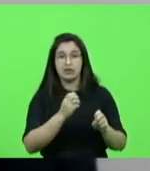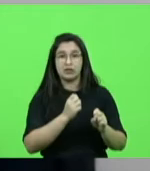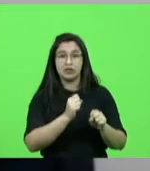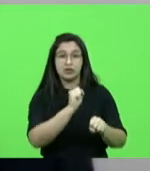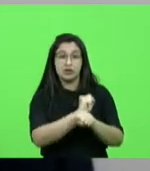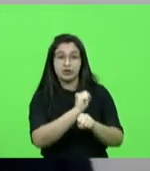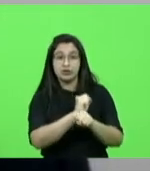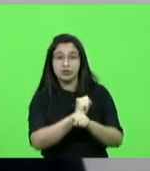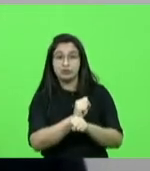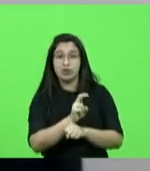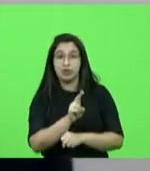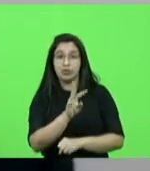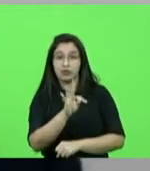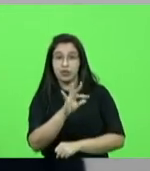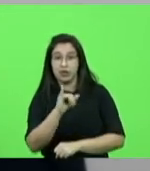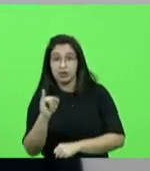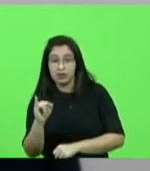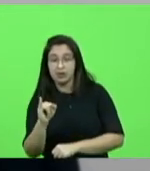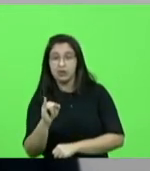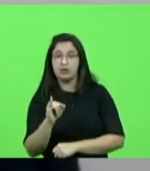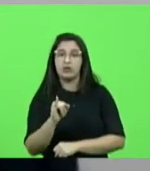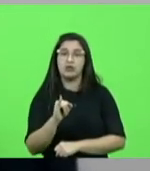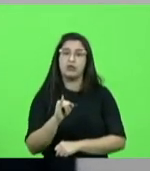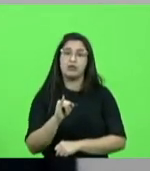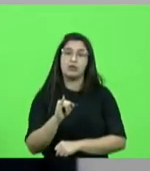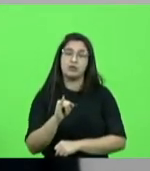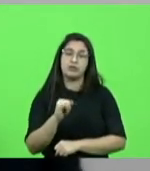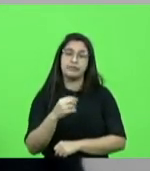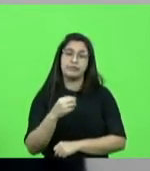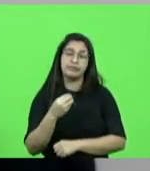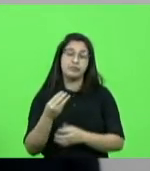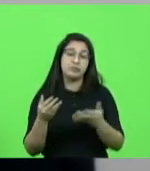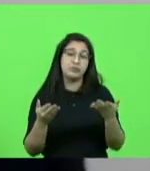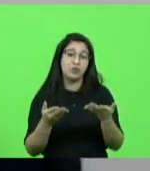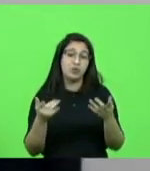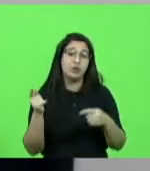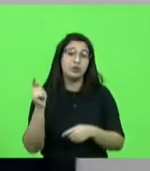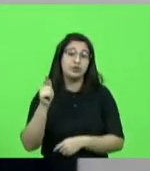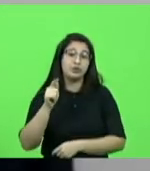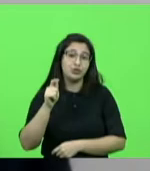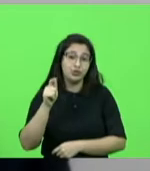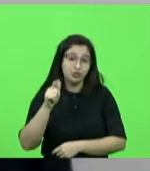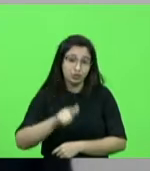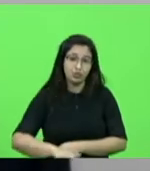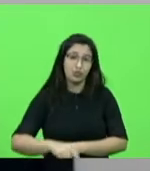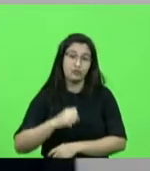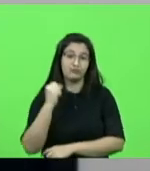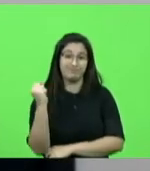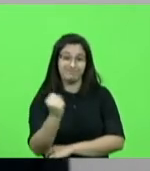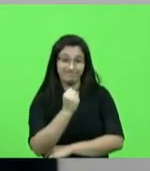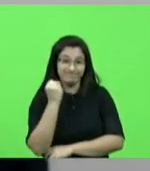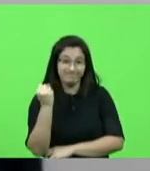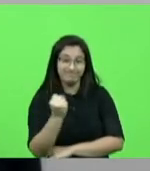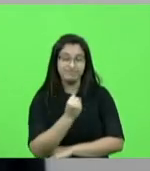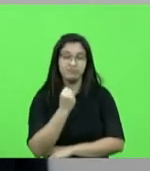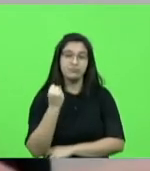UTI, por leitos clínicos. Vivemos, portanto, um momento ainda de gravidade, um momento